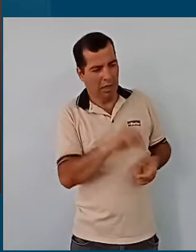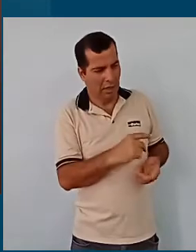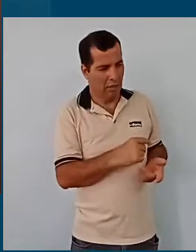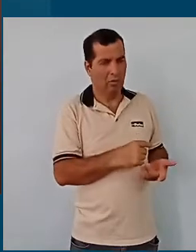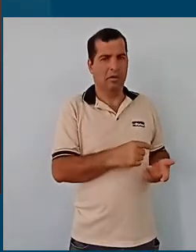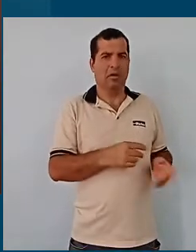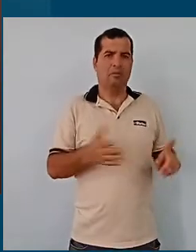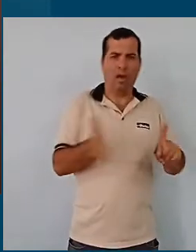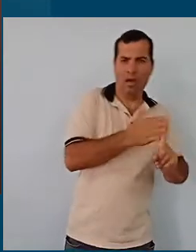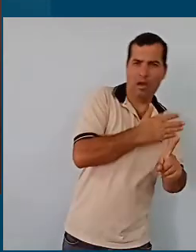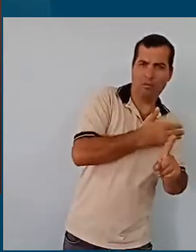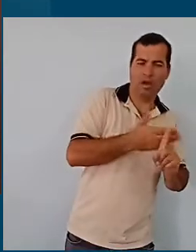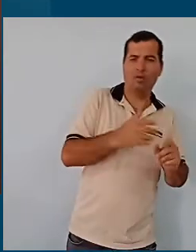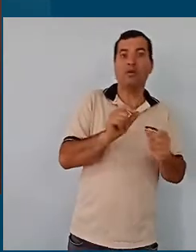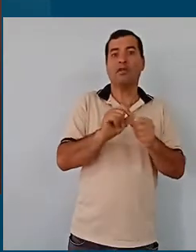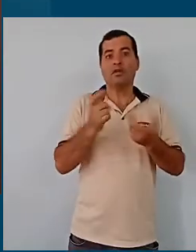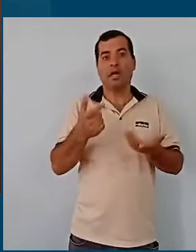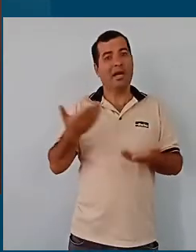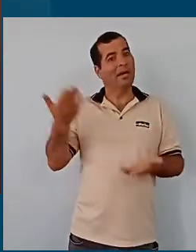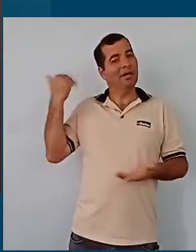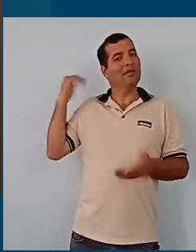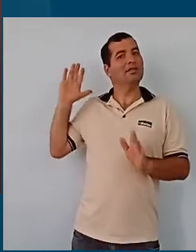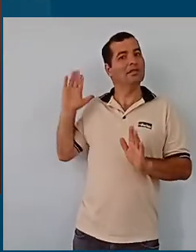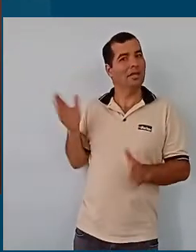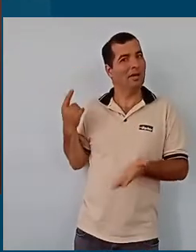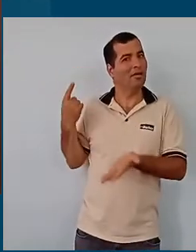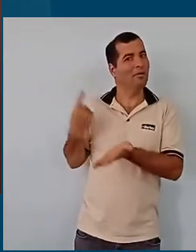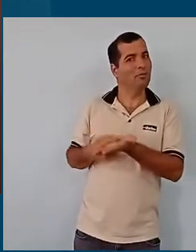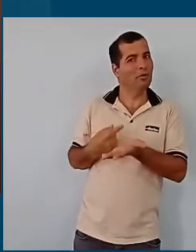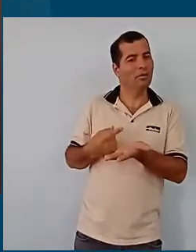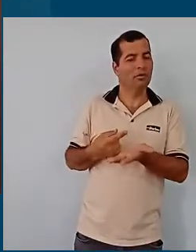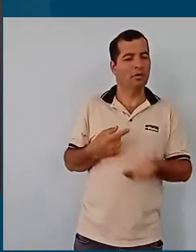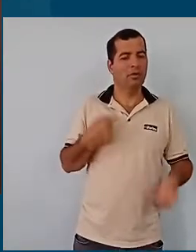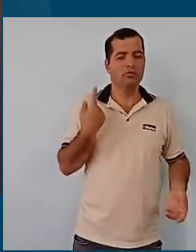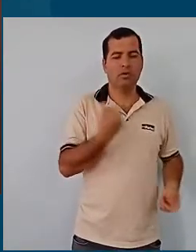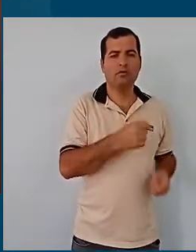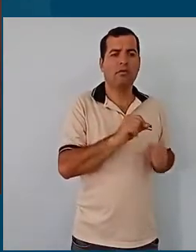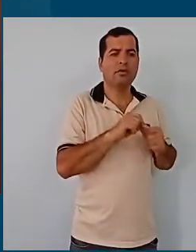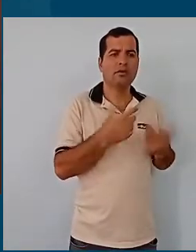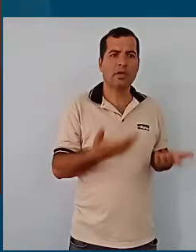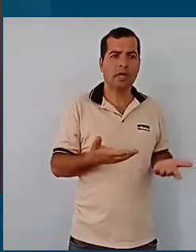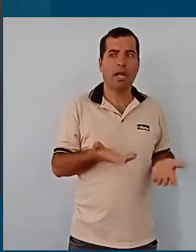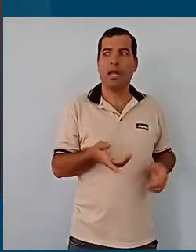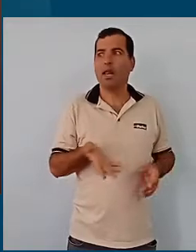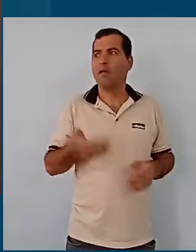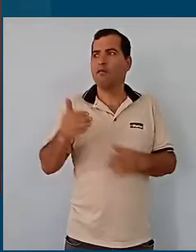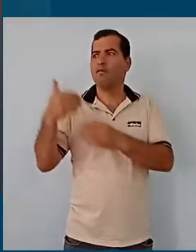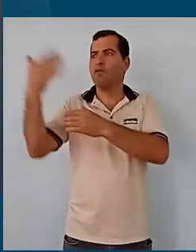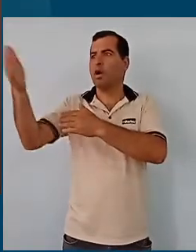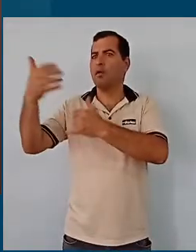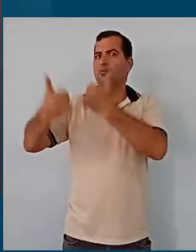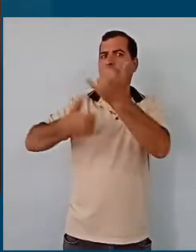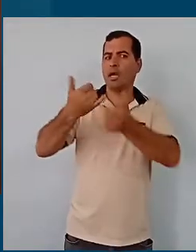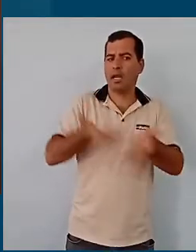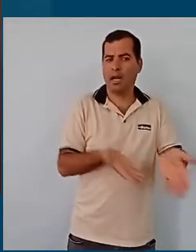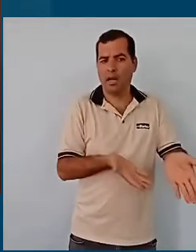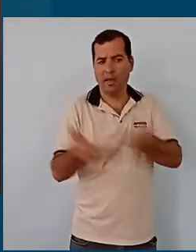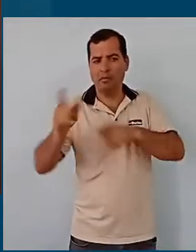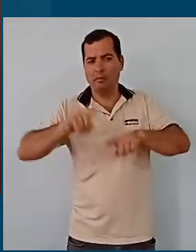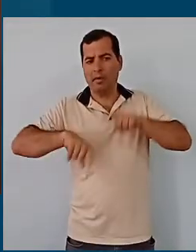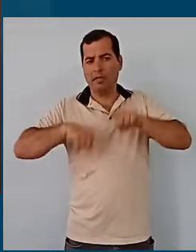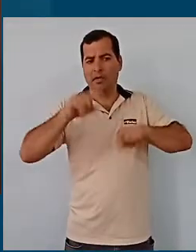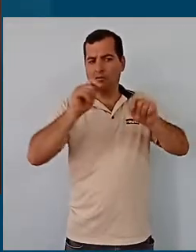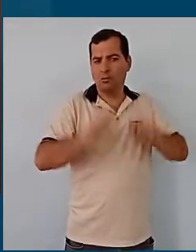Recuperando propostas já encaminhadas anteriormente. O que podemos levar de material para brincar lá fora? O